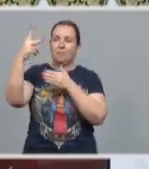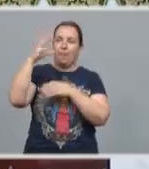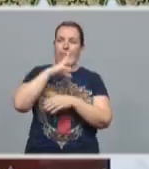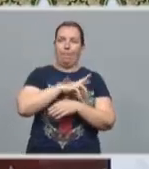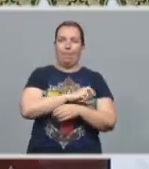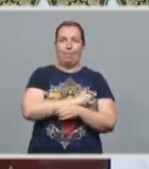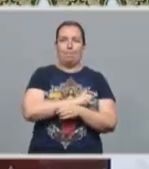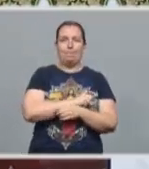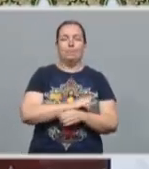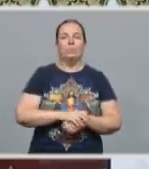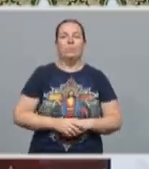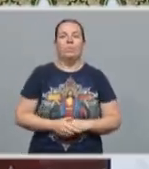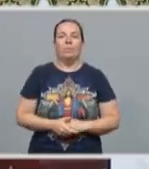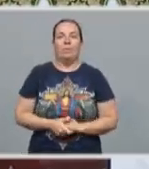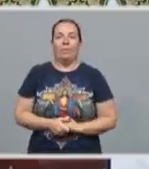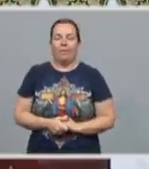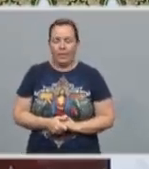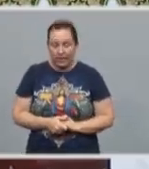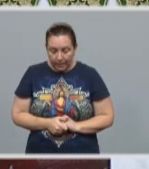levando seu.